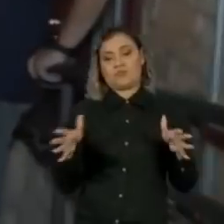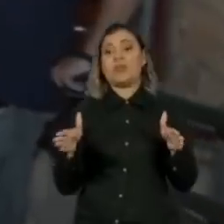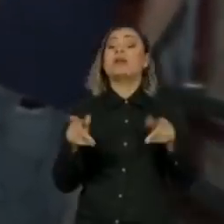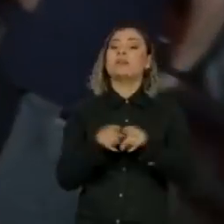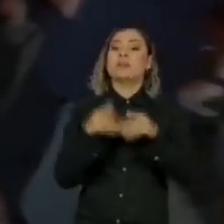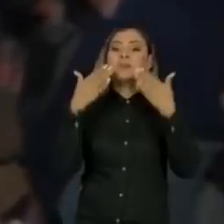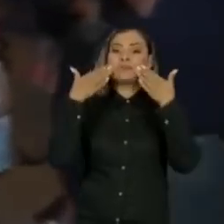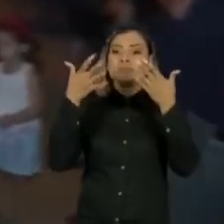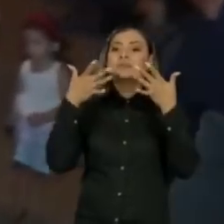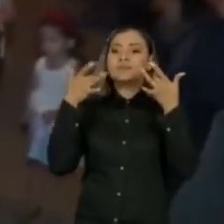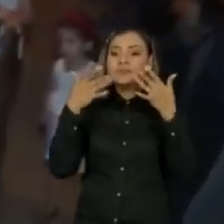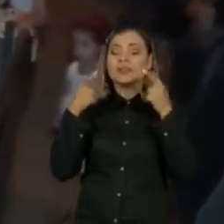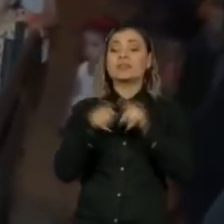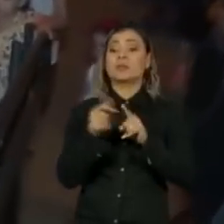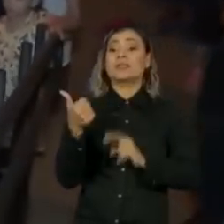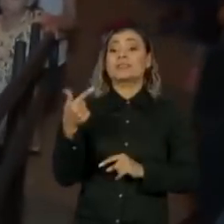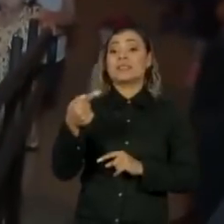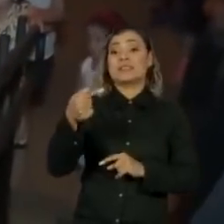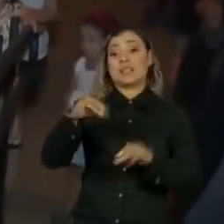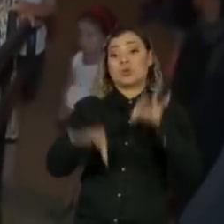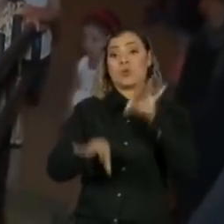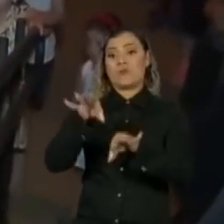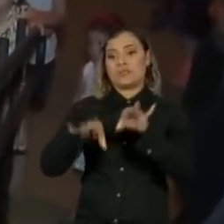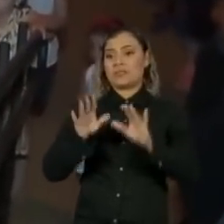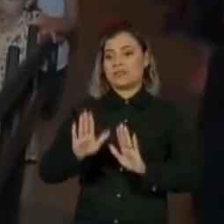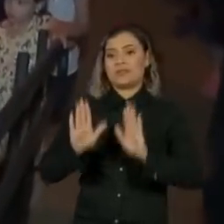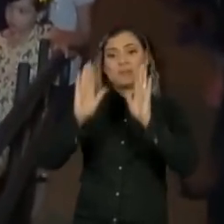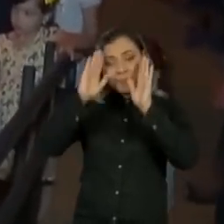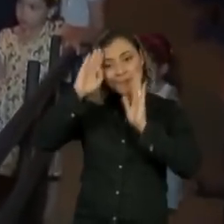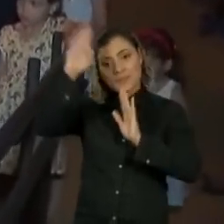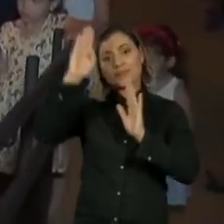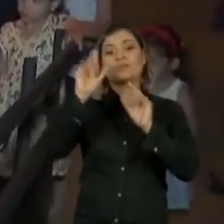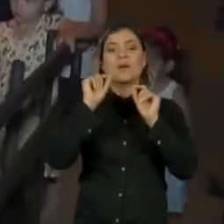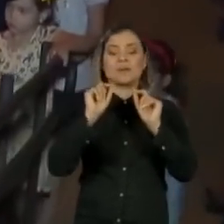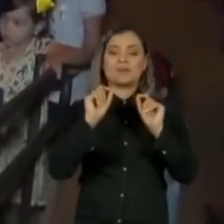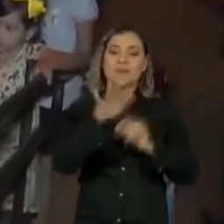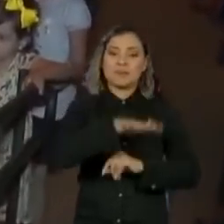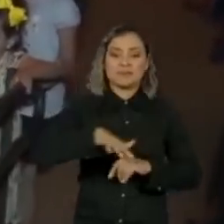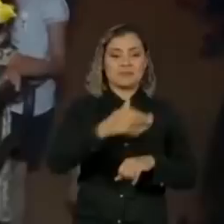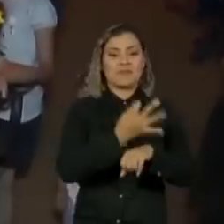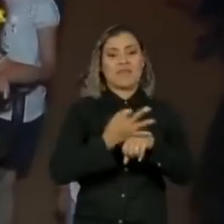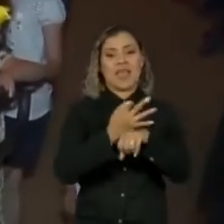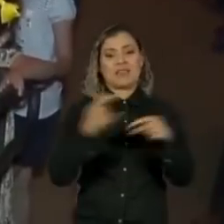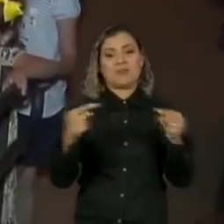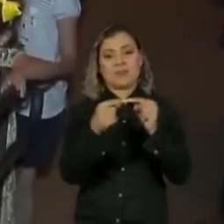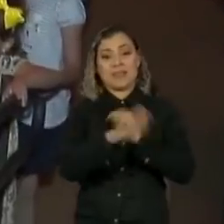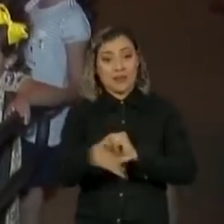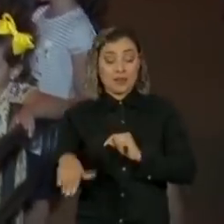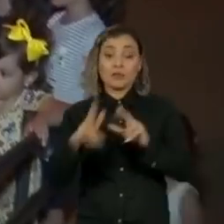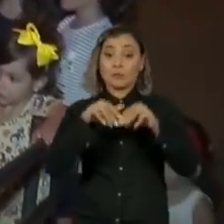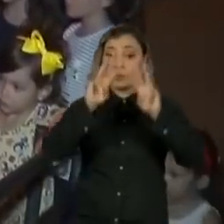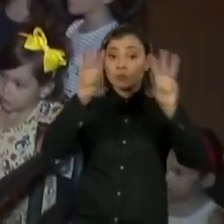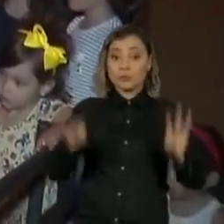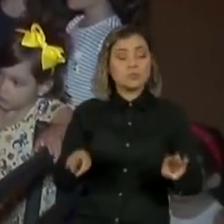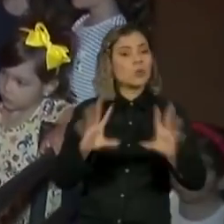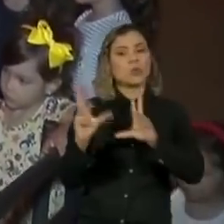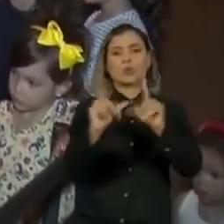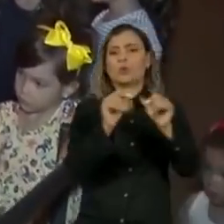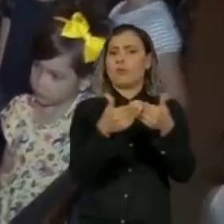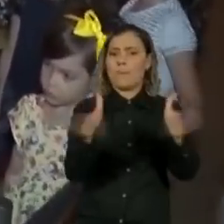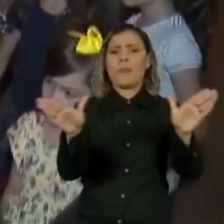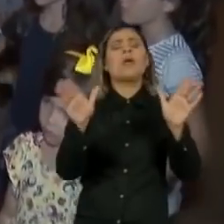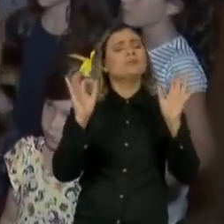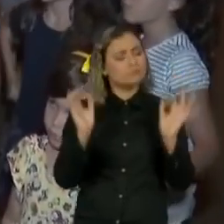2 espetáculos e 17 oficinas especialmente criadas para as férias. Mas é importante lembrar que o museu está todo